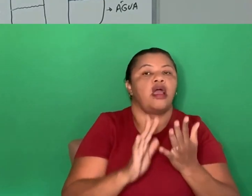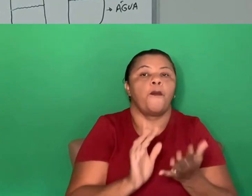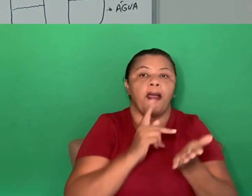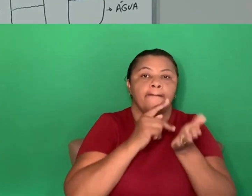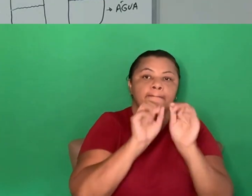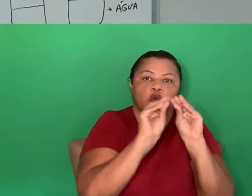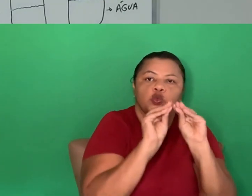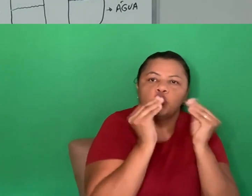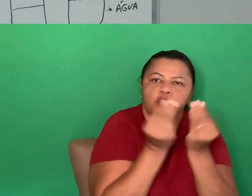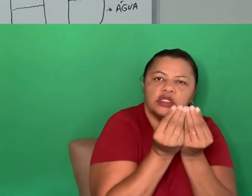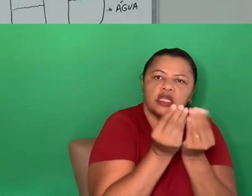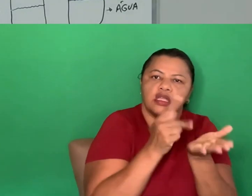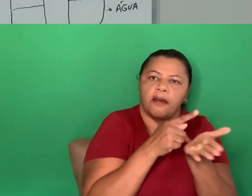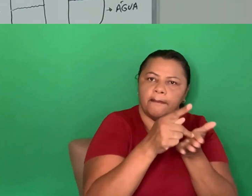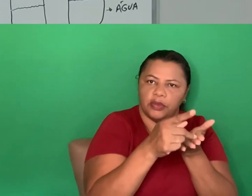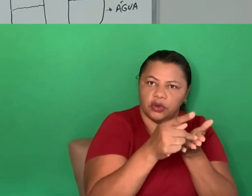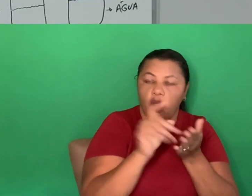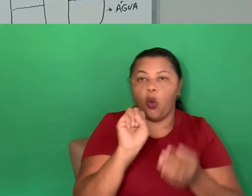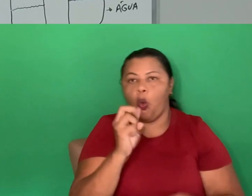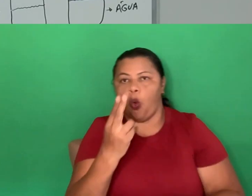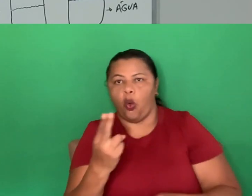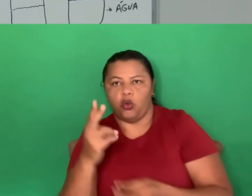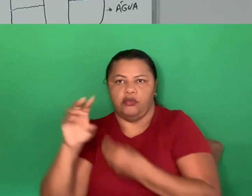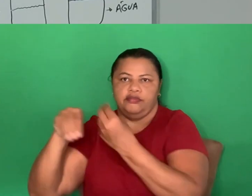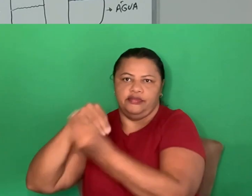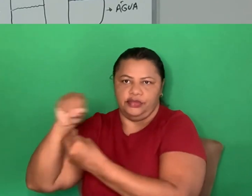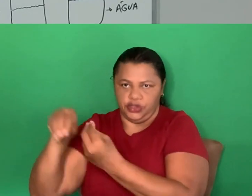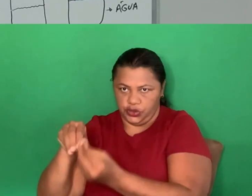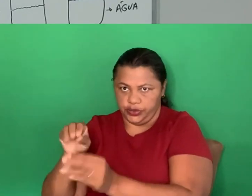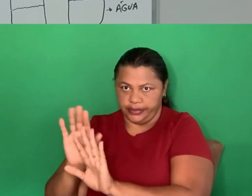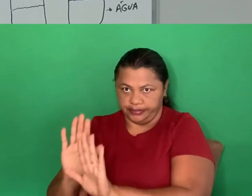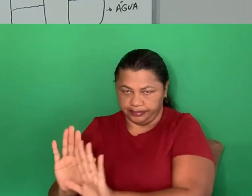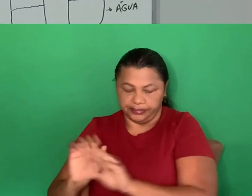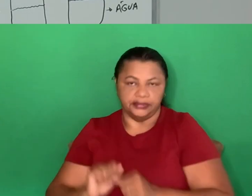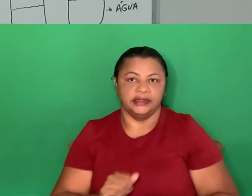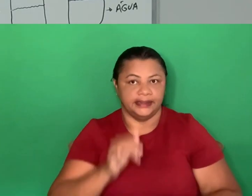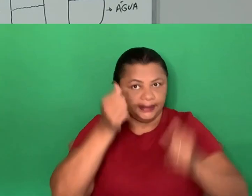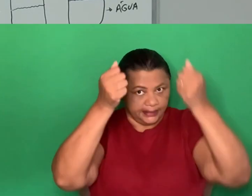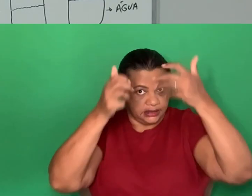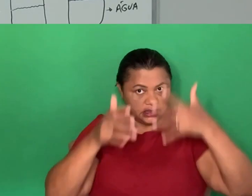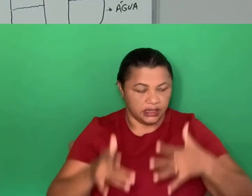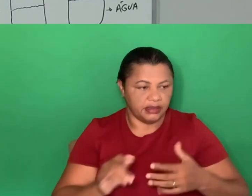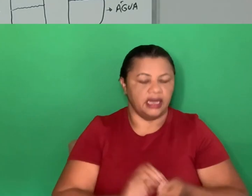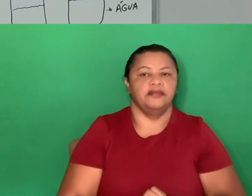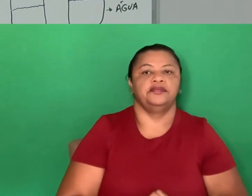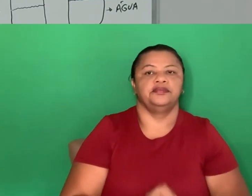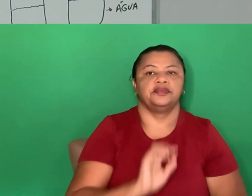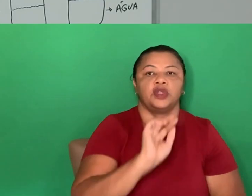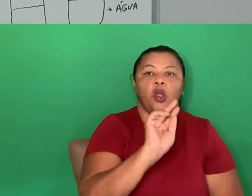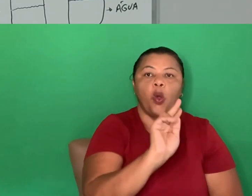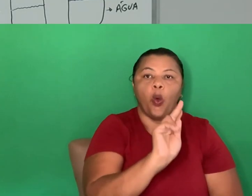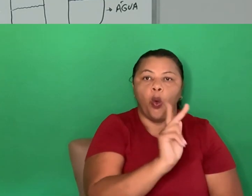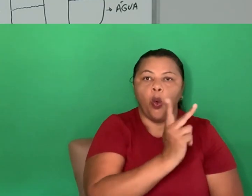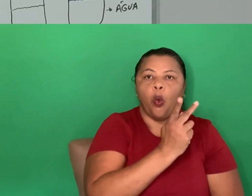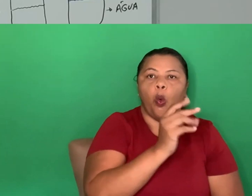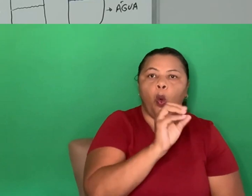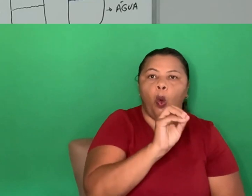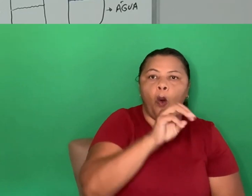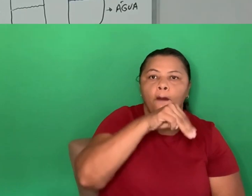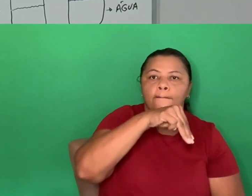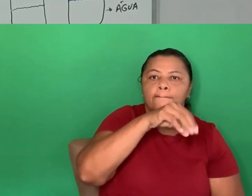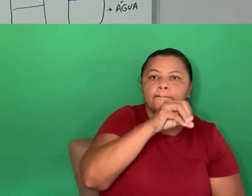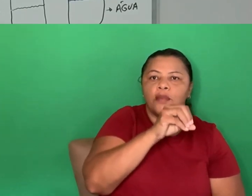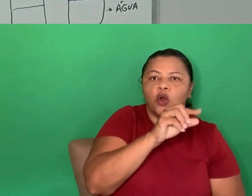parecido, ou é uniforme. Dá uma ideia de uniformidade. Tá? Heterogêneo tem partes diferentes, enfim.